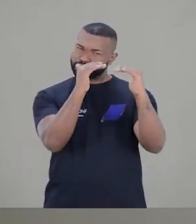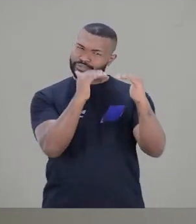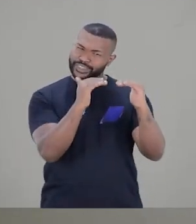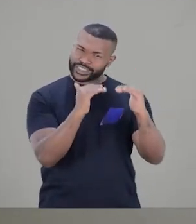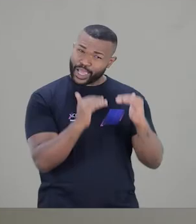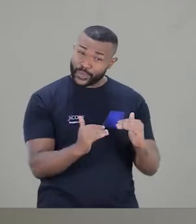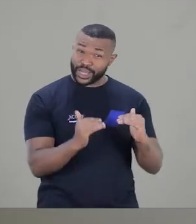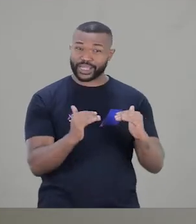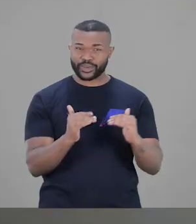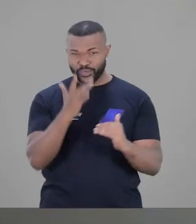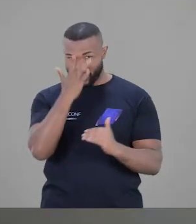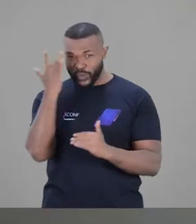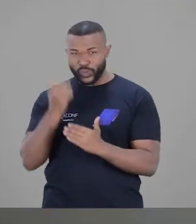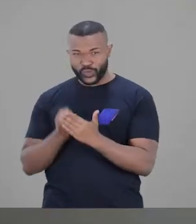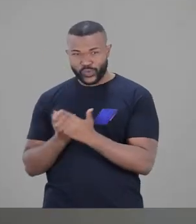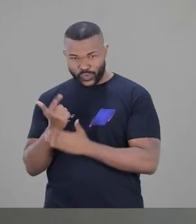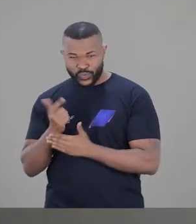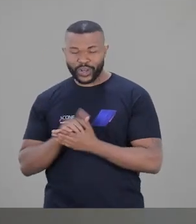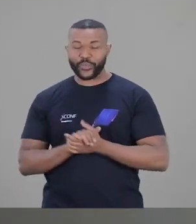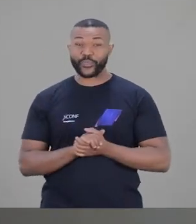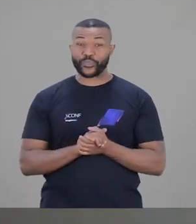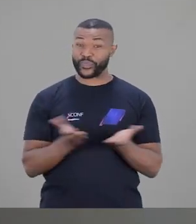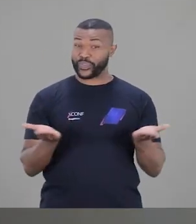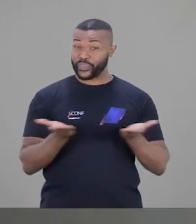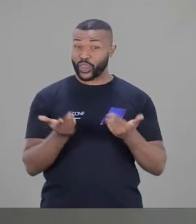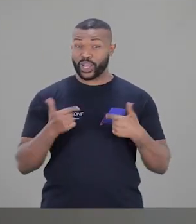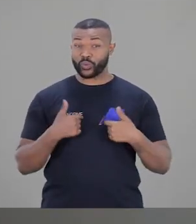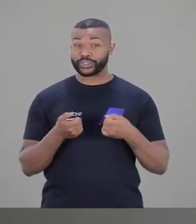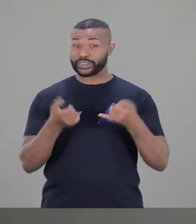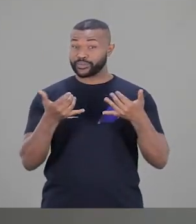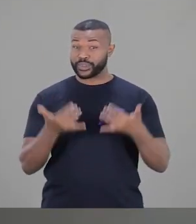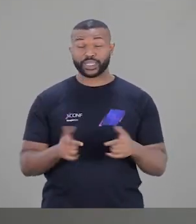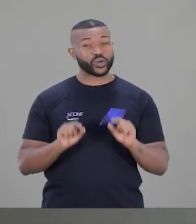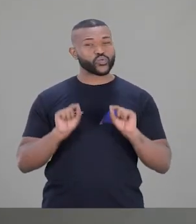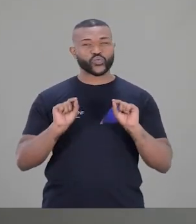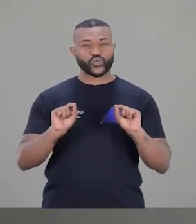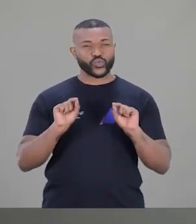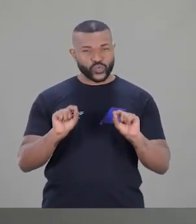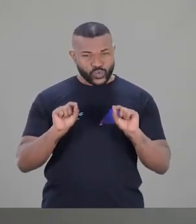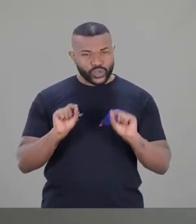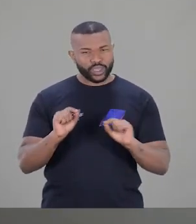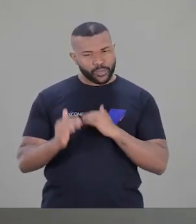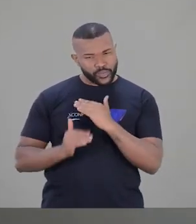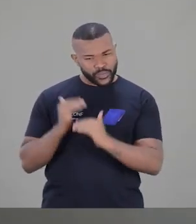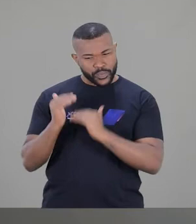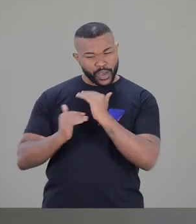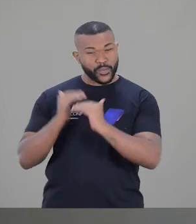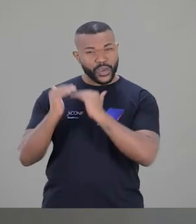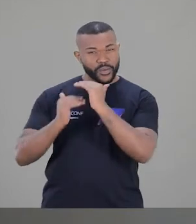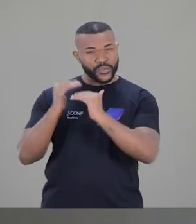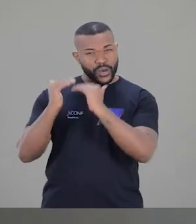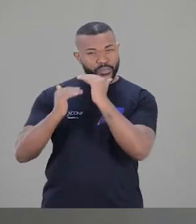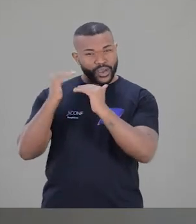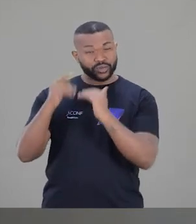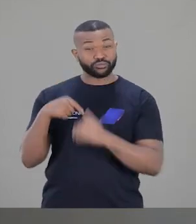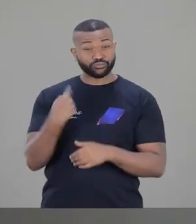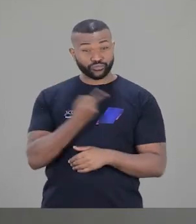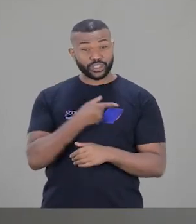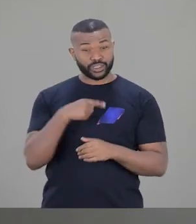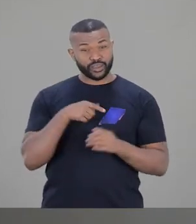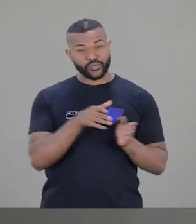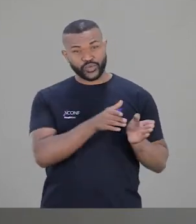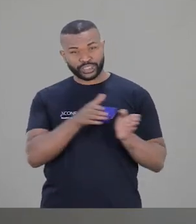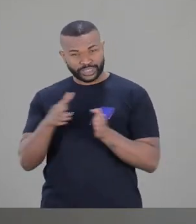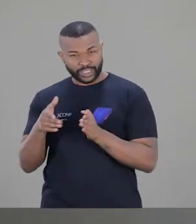escalabilidade mesmo para as squads. Eu vou falar um pouco agora dos avanços que a gente vem tendo